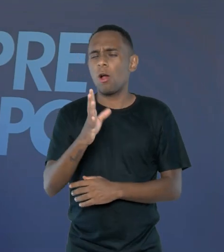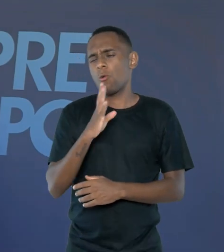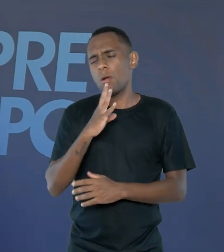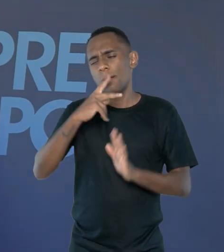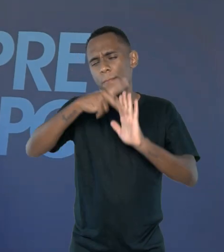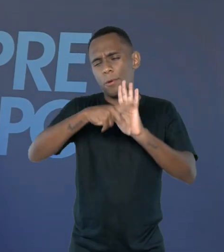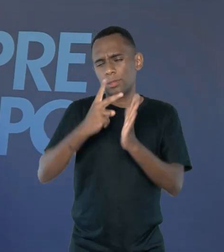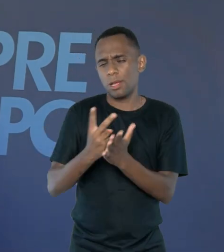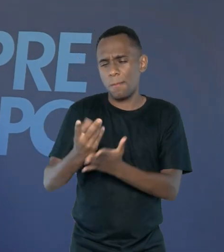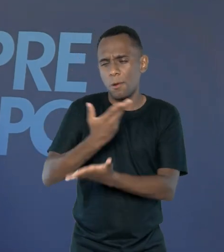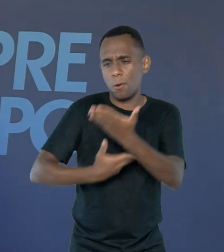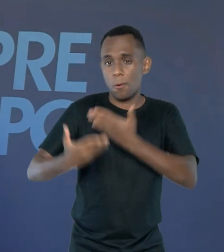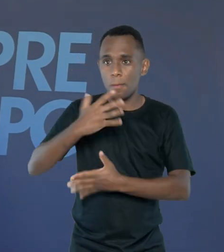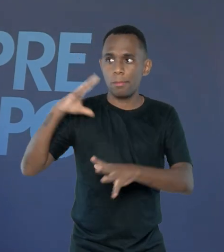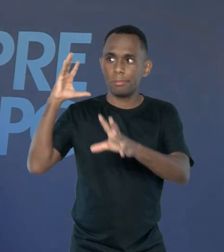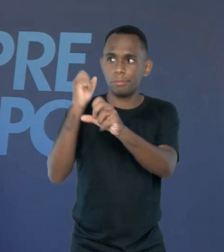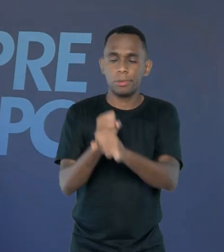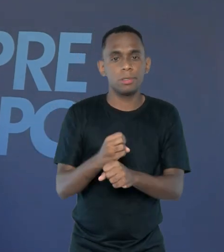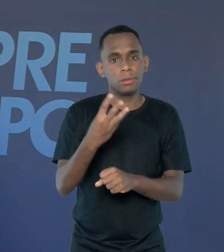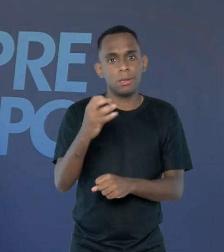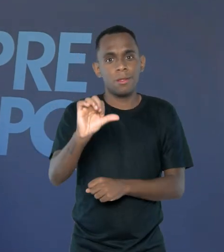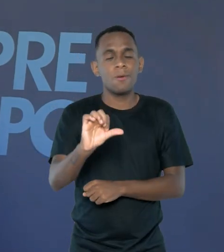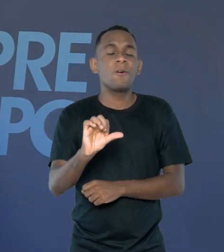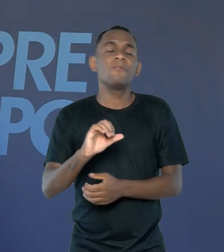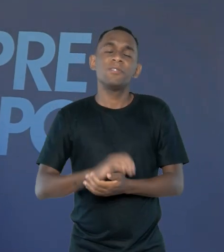anos, né, que está aí há 39 anos.